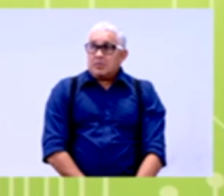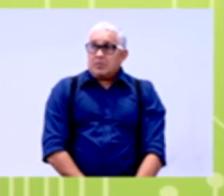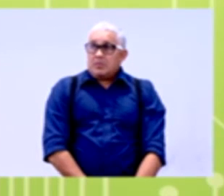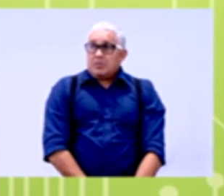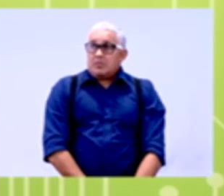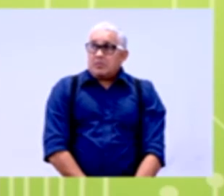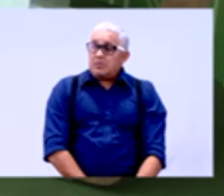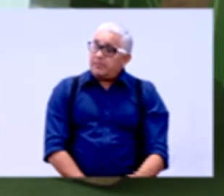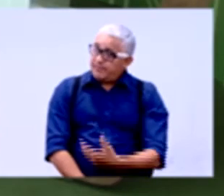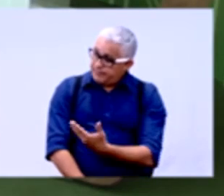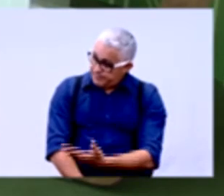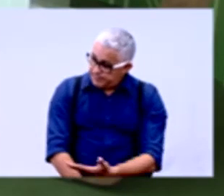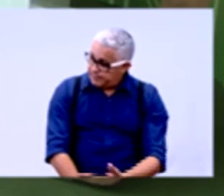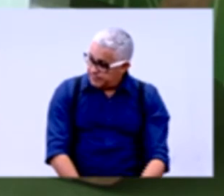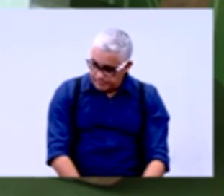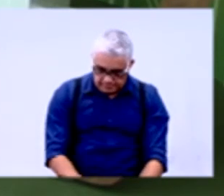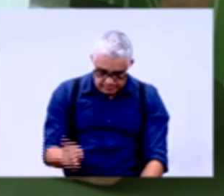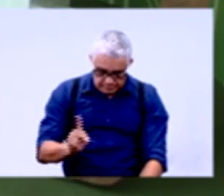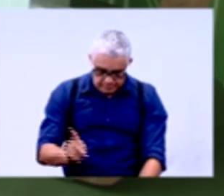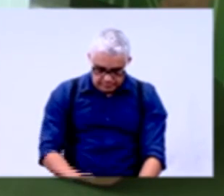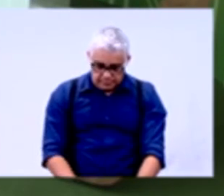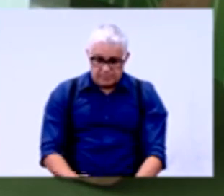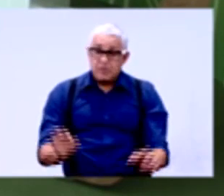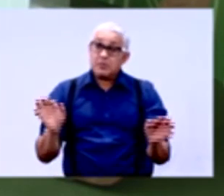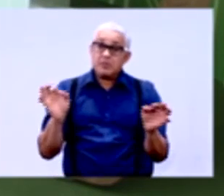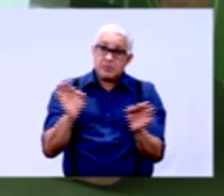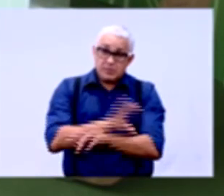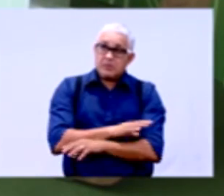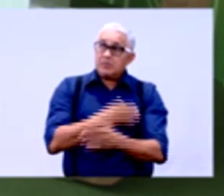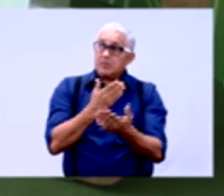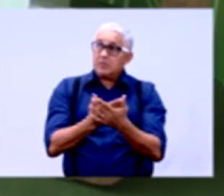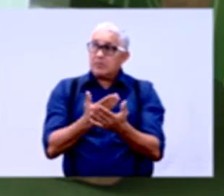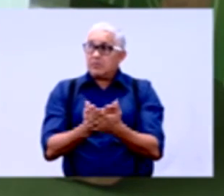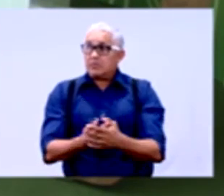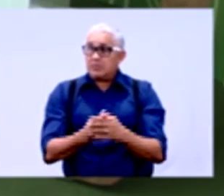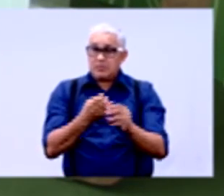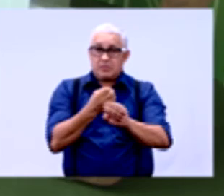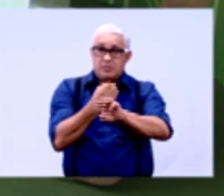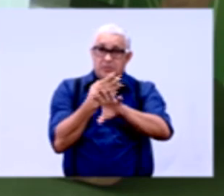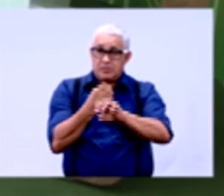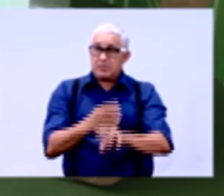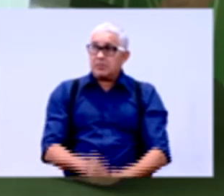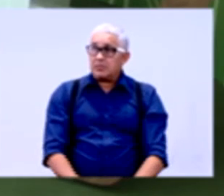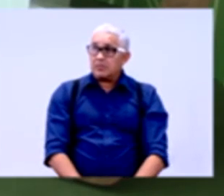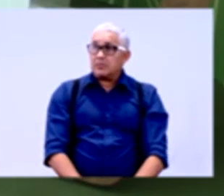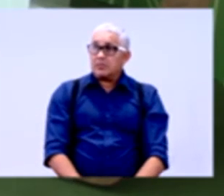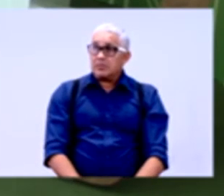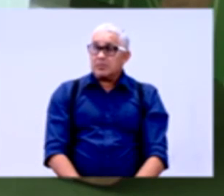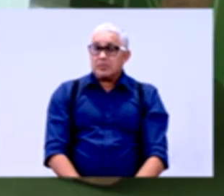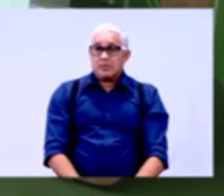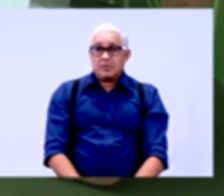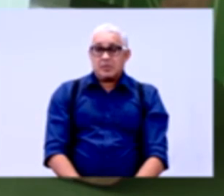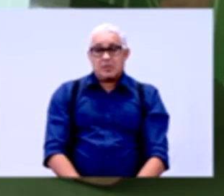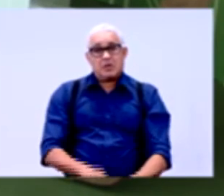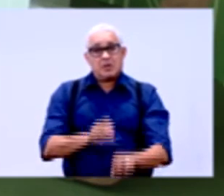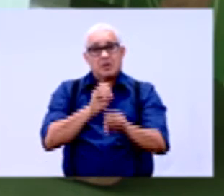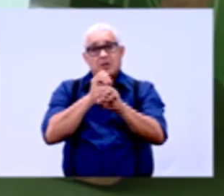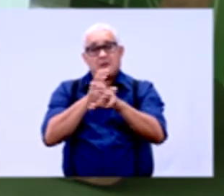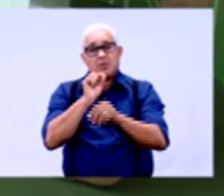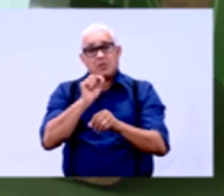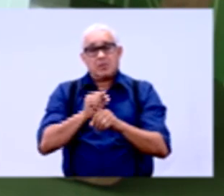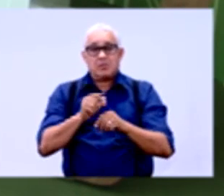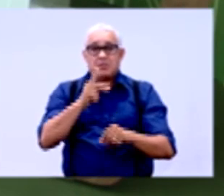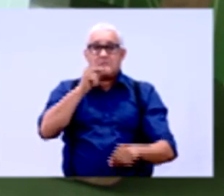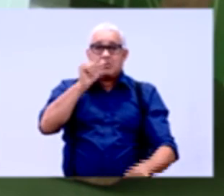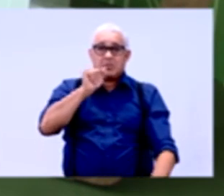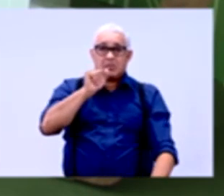professora, chegamos, eu acho, ao final de mais uma teleaula, em que vimos aí o nosso